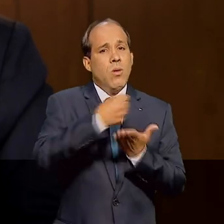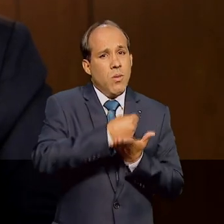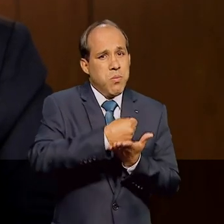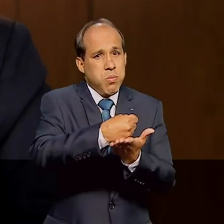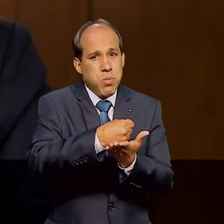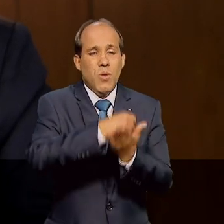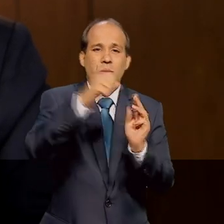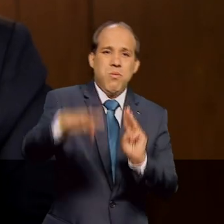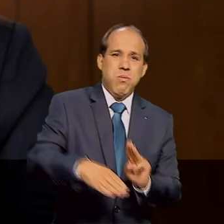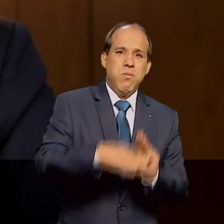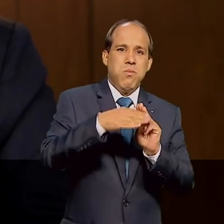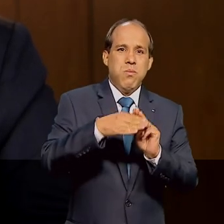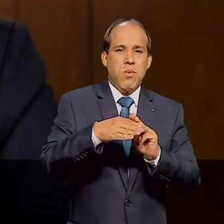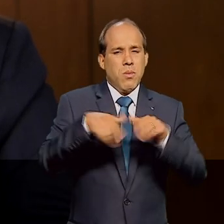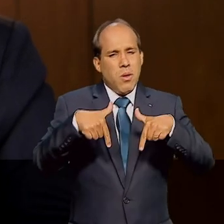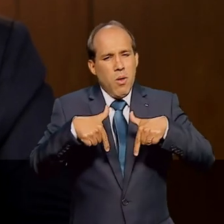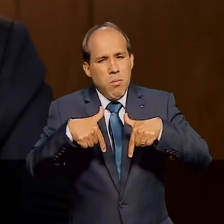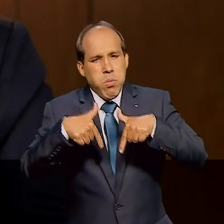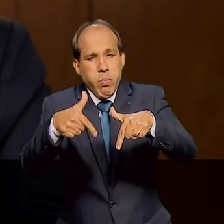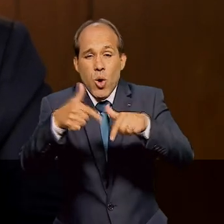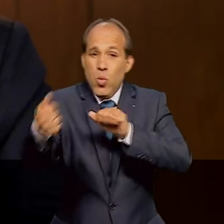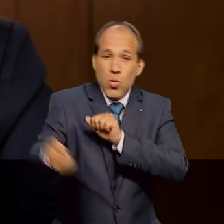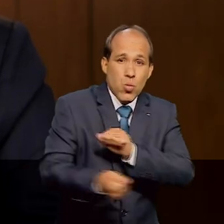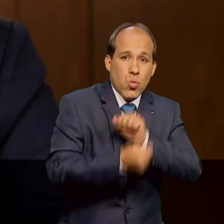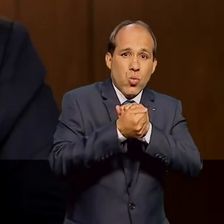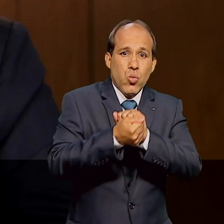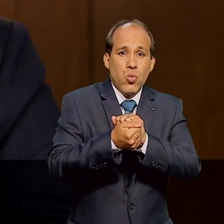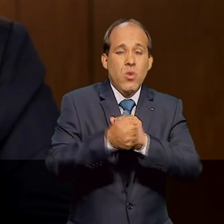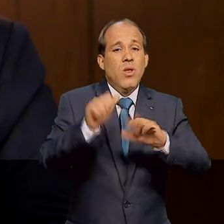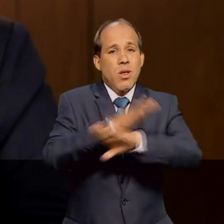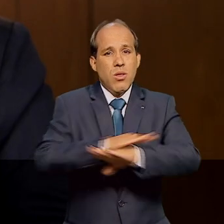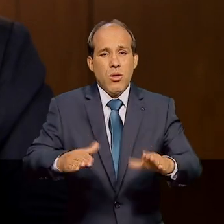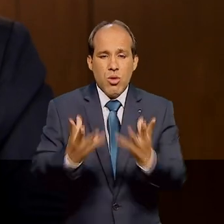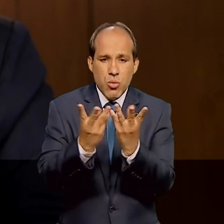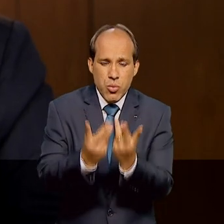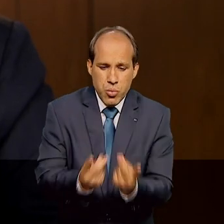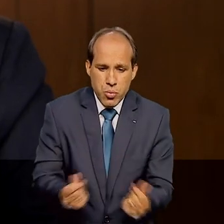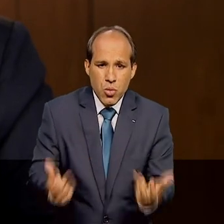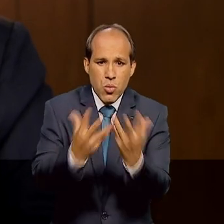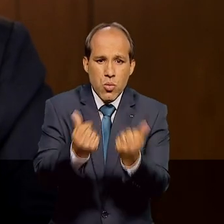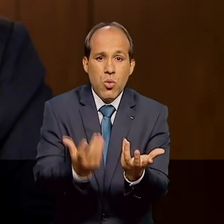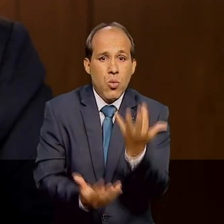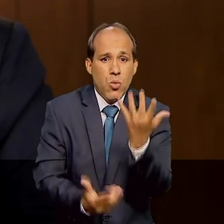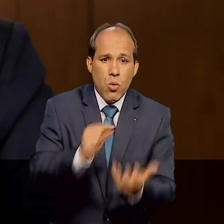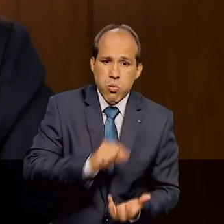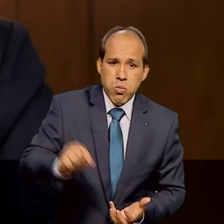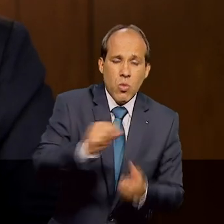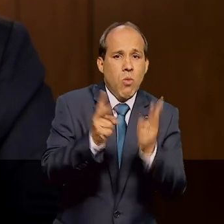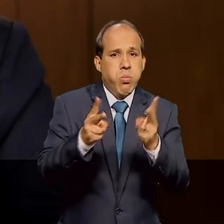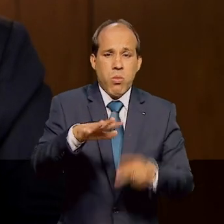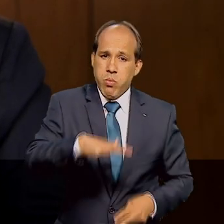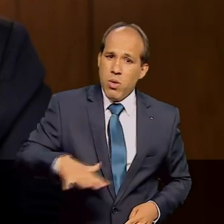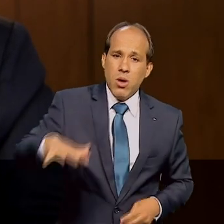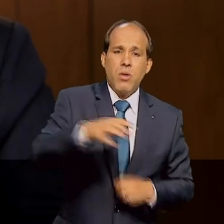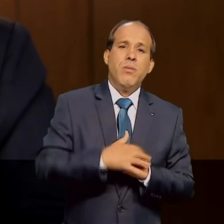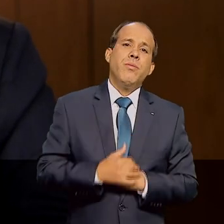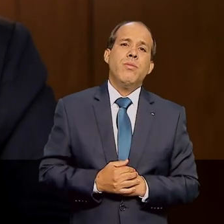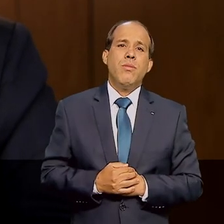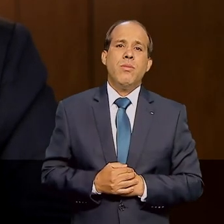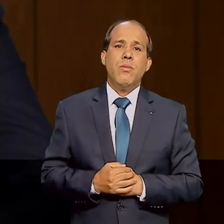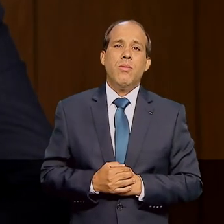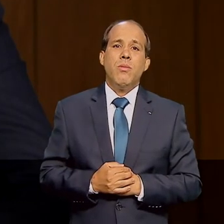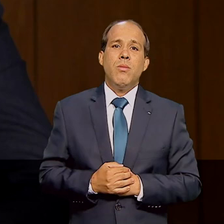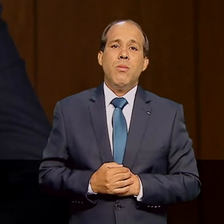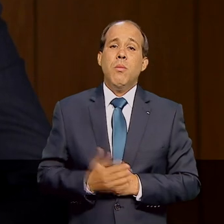com apoio das forças armadas para atuar de maneira coordenada e assim combater os focos de incêndio no entorno